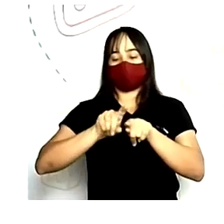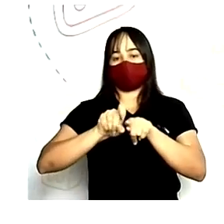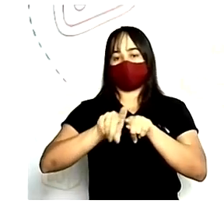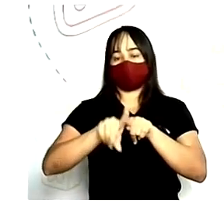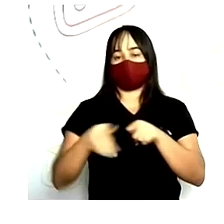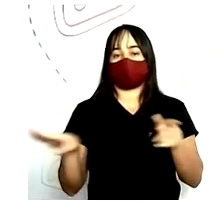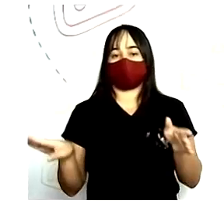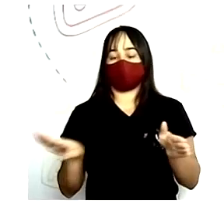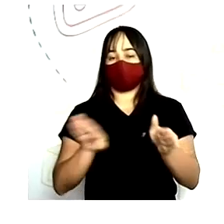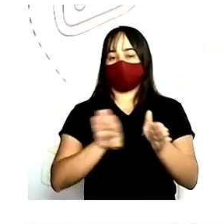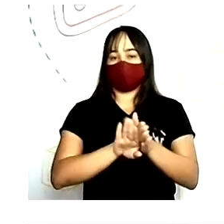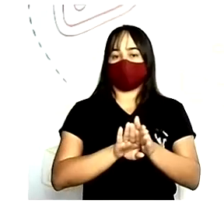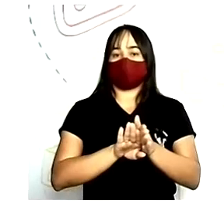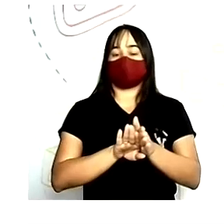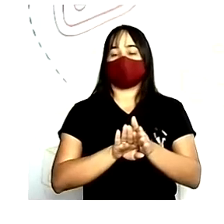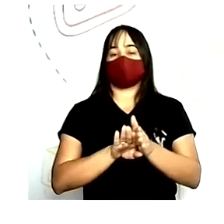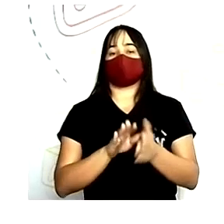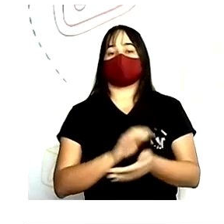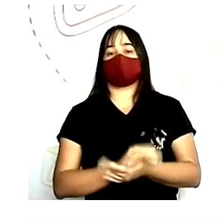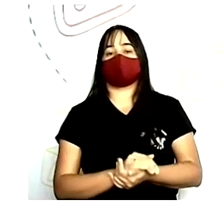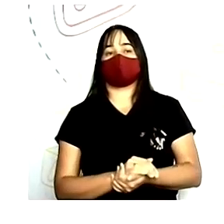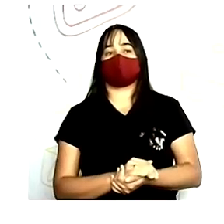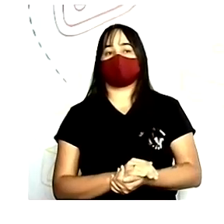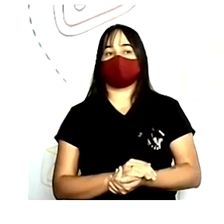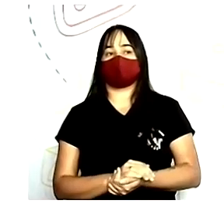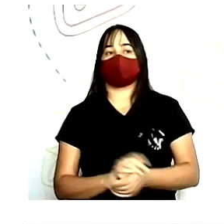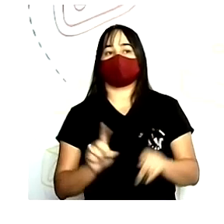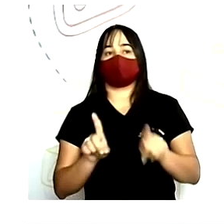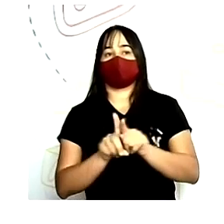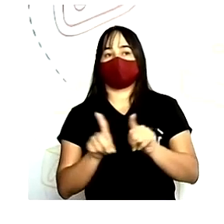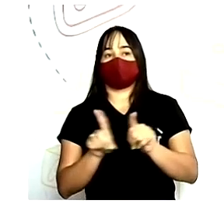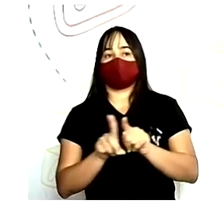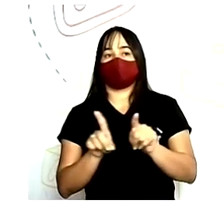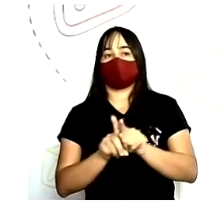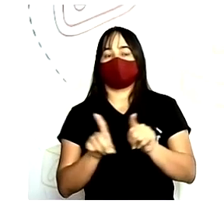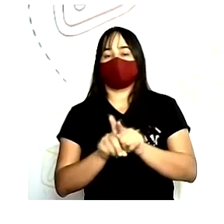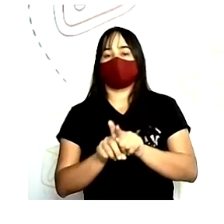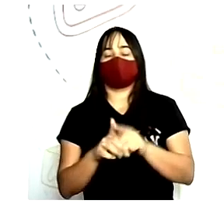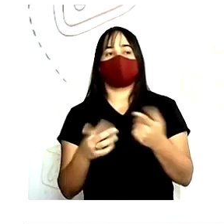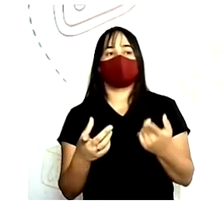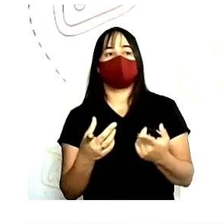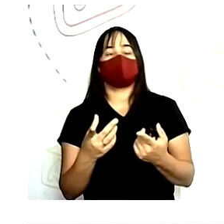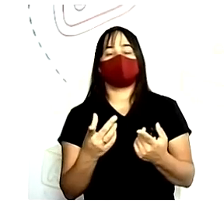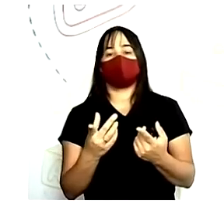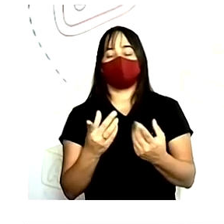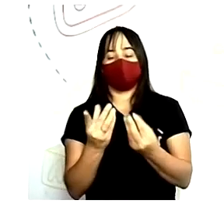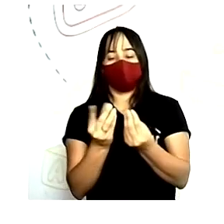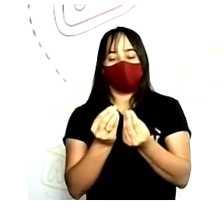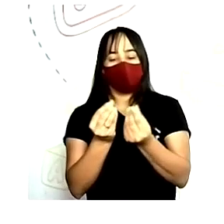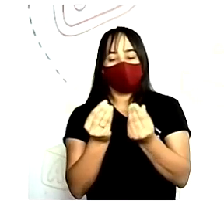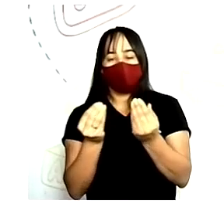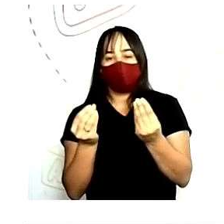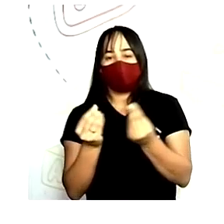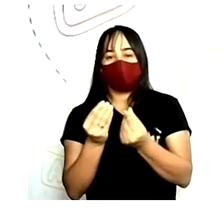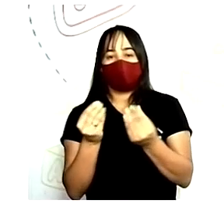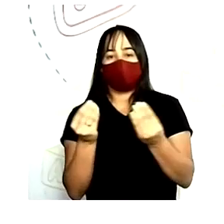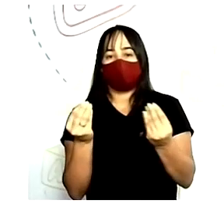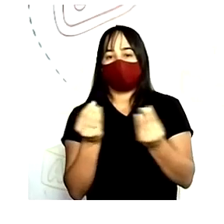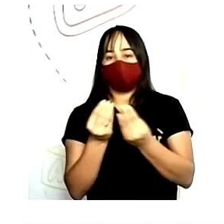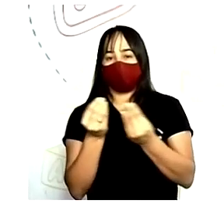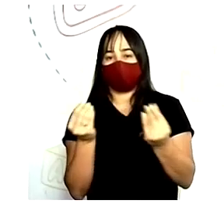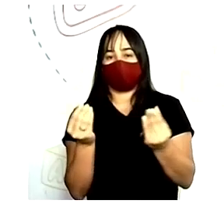útero. E também esse gelzinho chamado de espermicida. É a mesma coisa do diafragma, só muda que agora em gel.